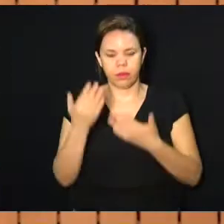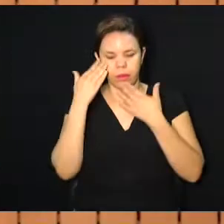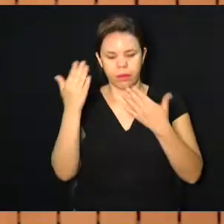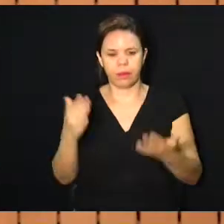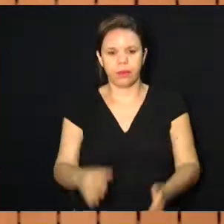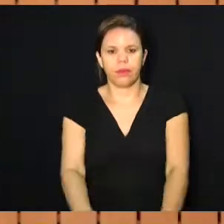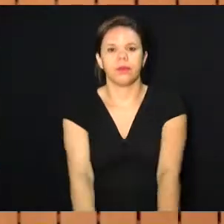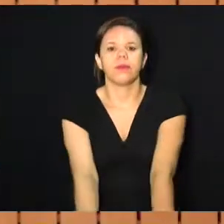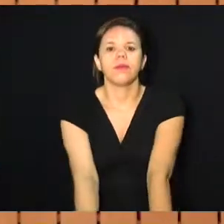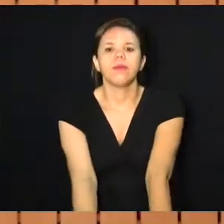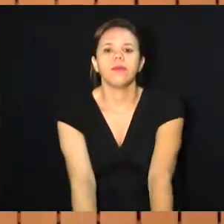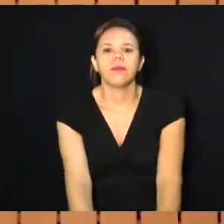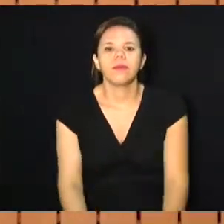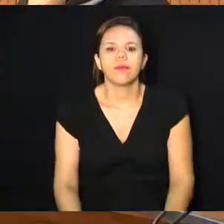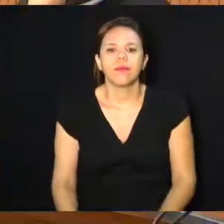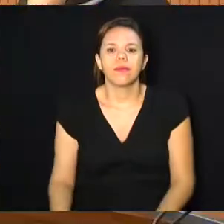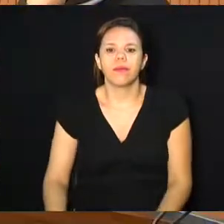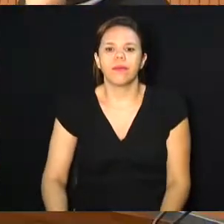Obrigada.